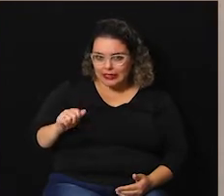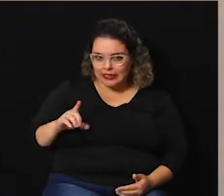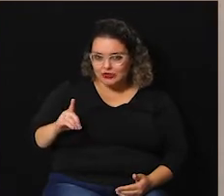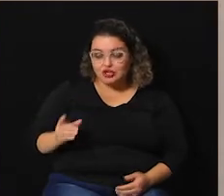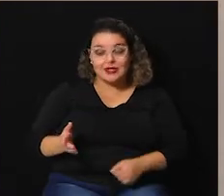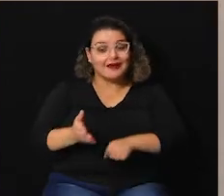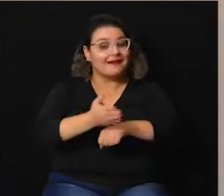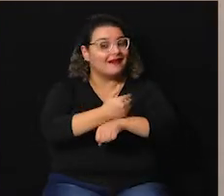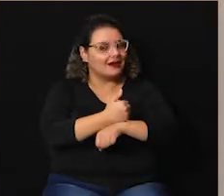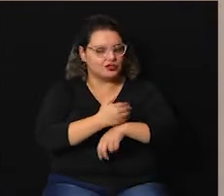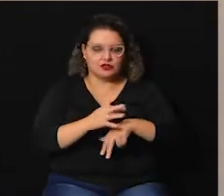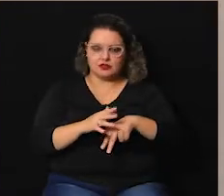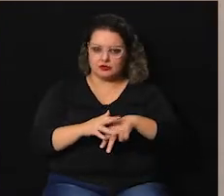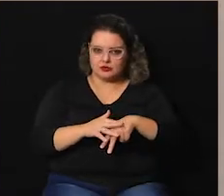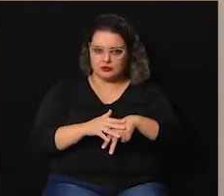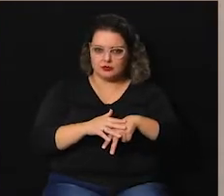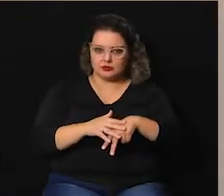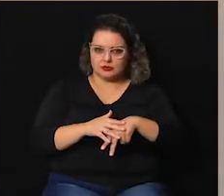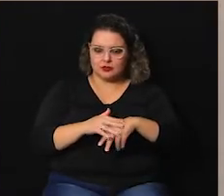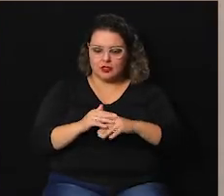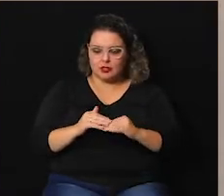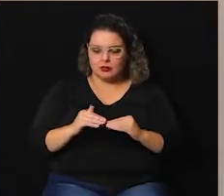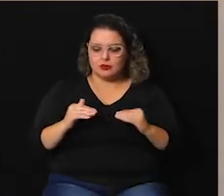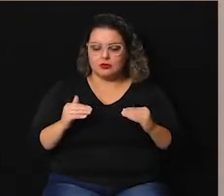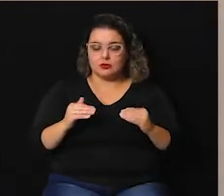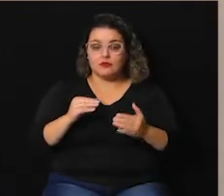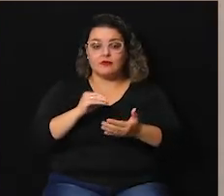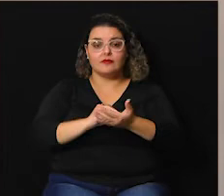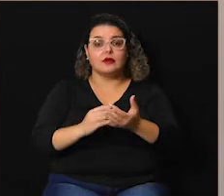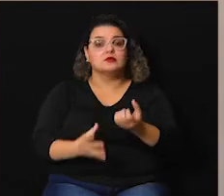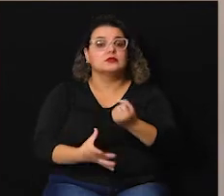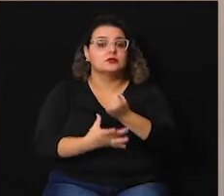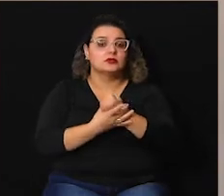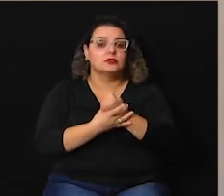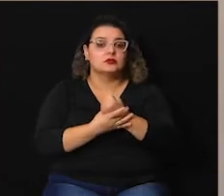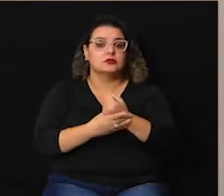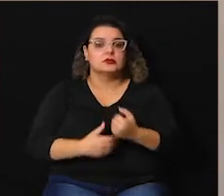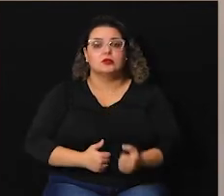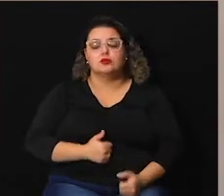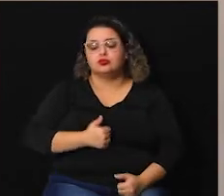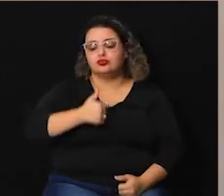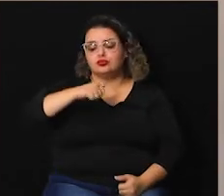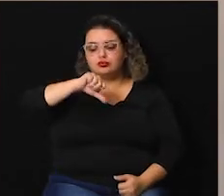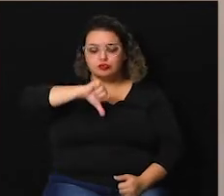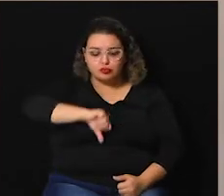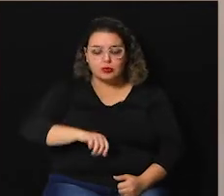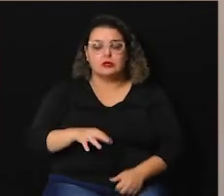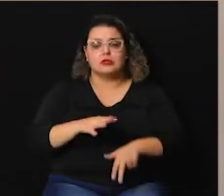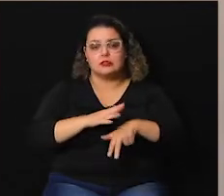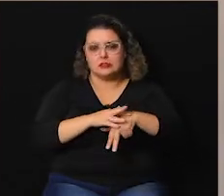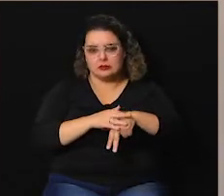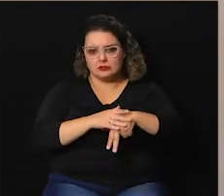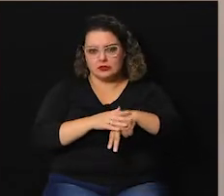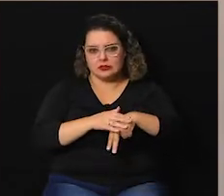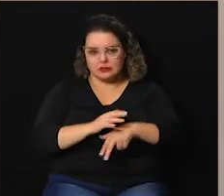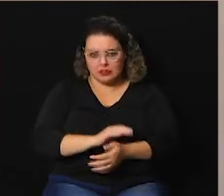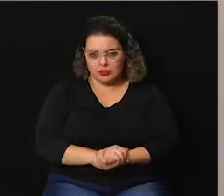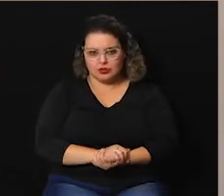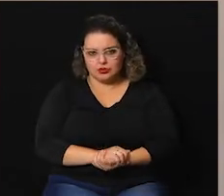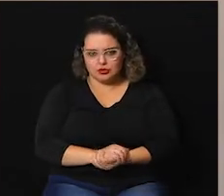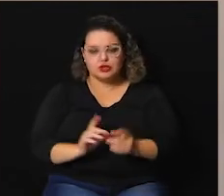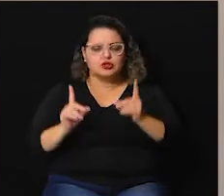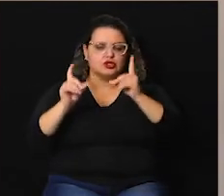patologia, que possam estabelecer um grau de insegurança em relação à autoestima desse paciente,